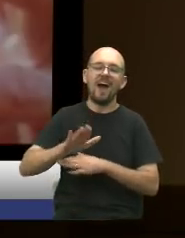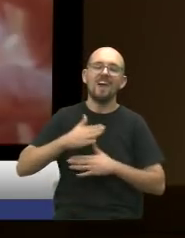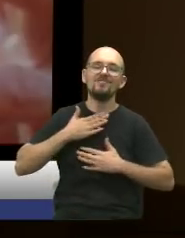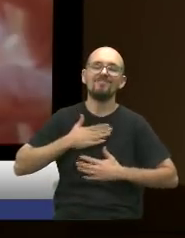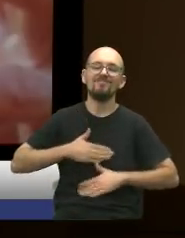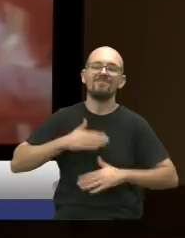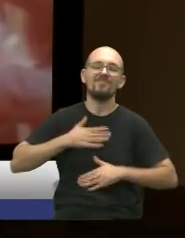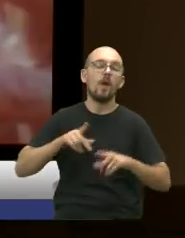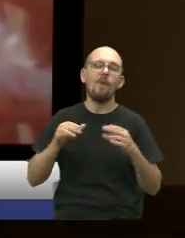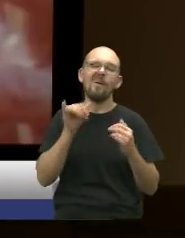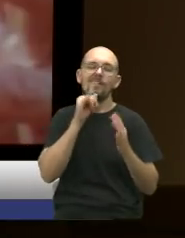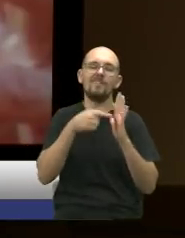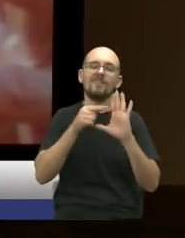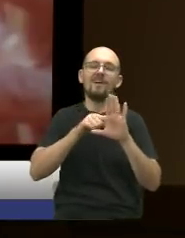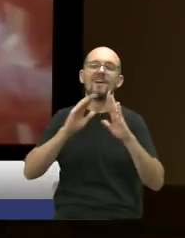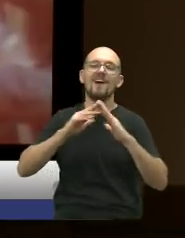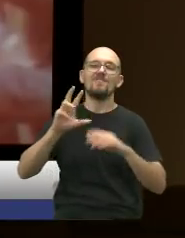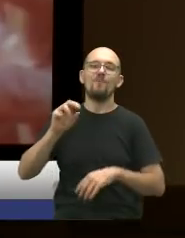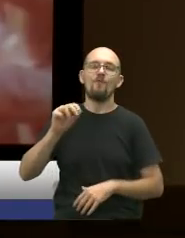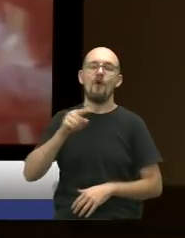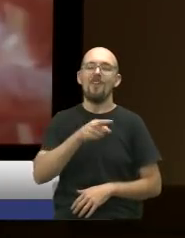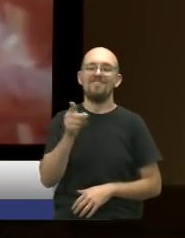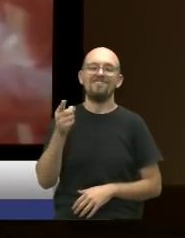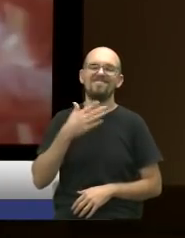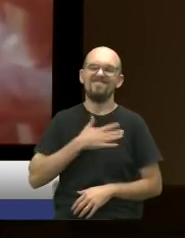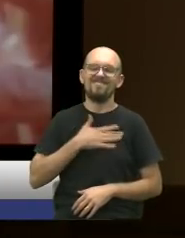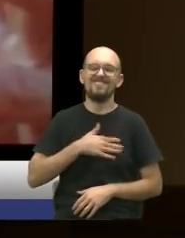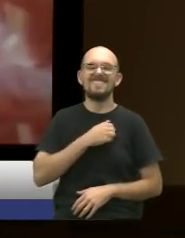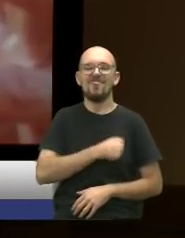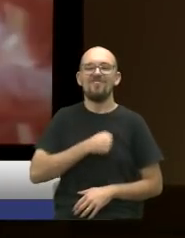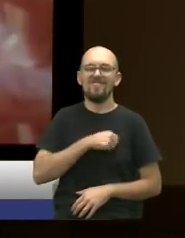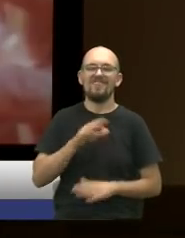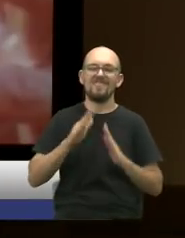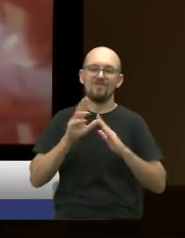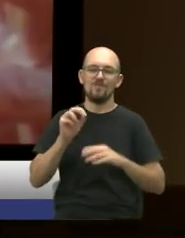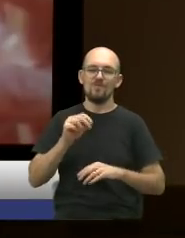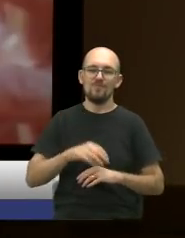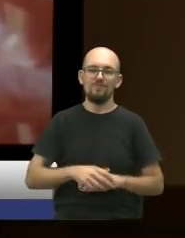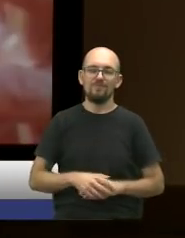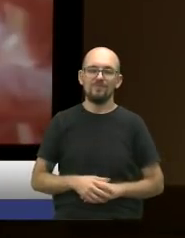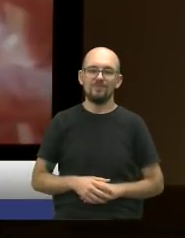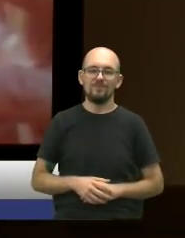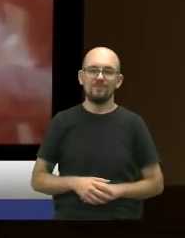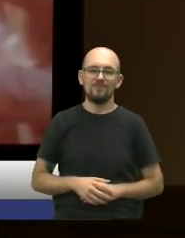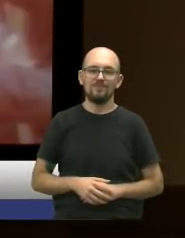avó. E que eu tenho certeza que muita gente aqui tem saudade.